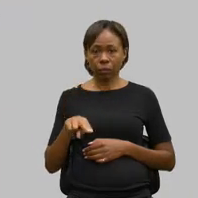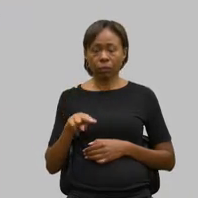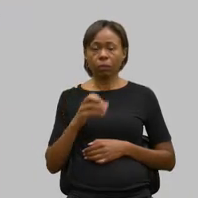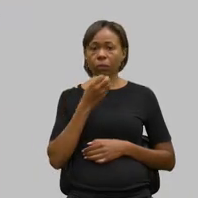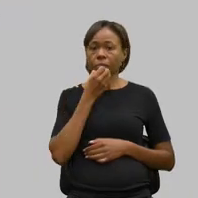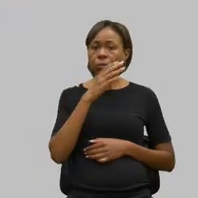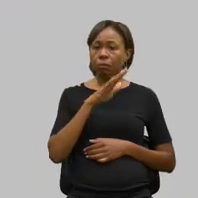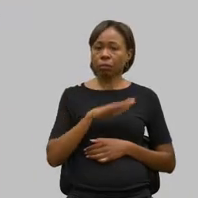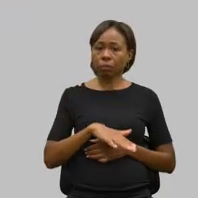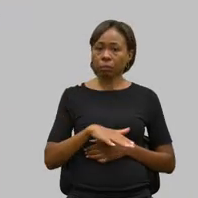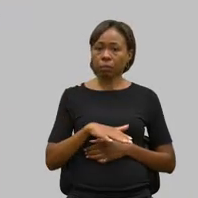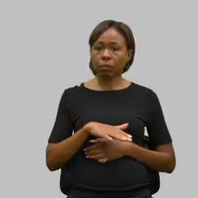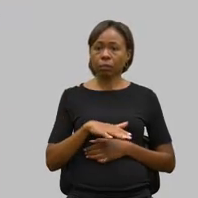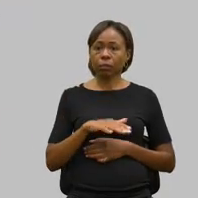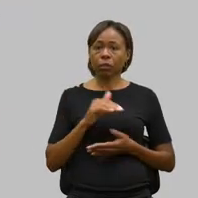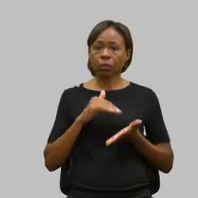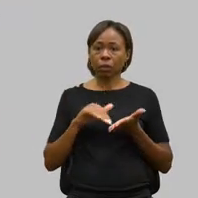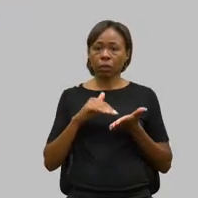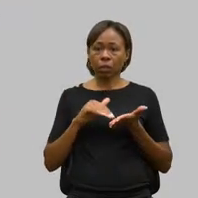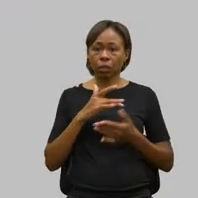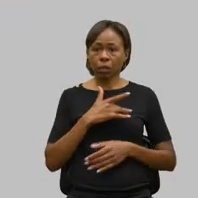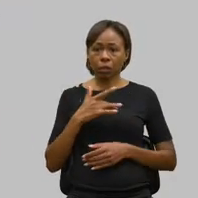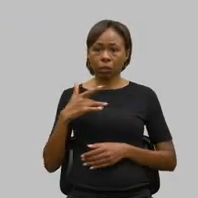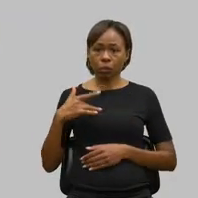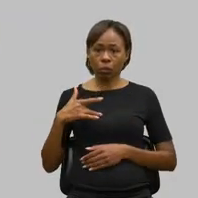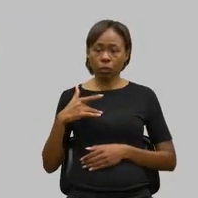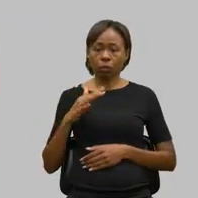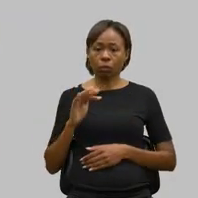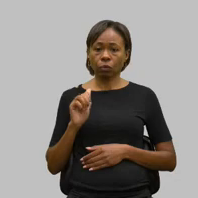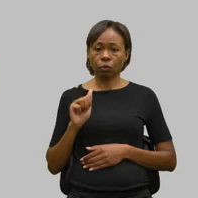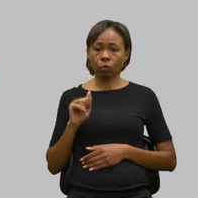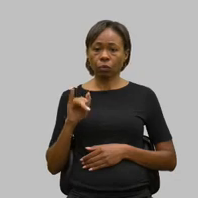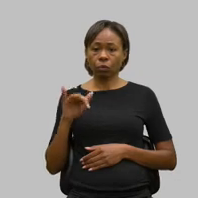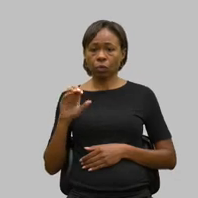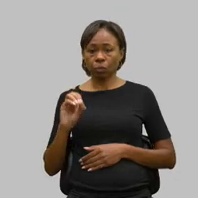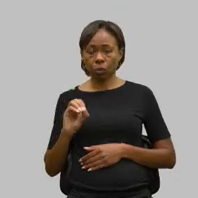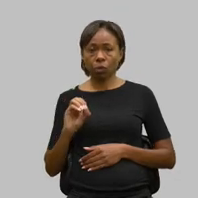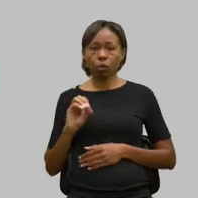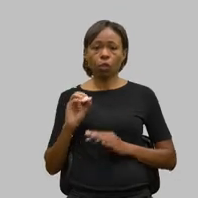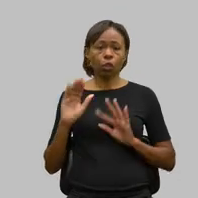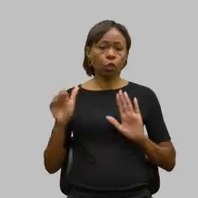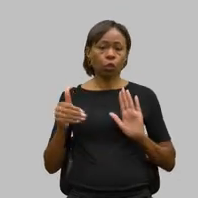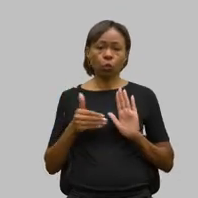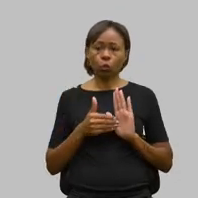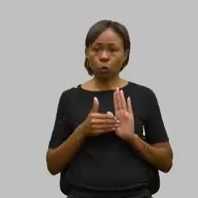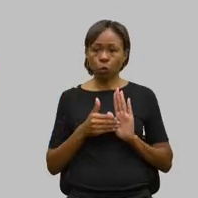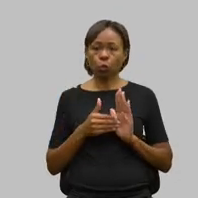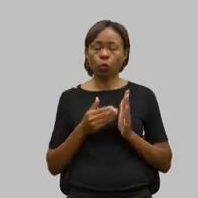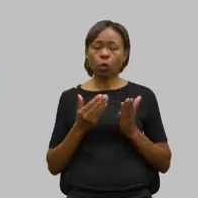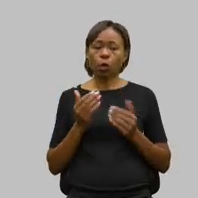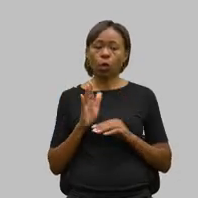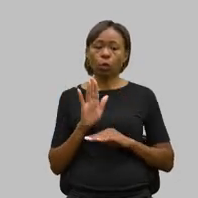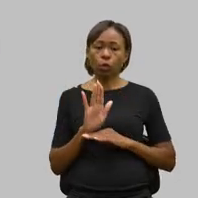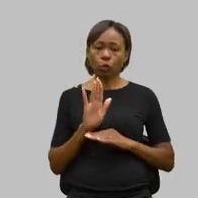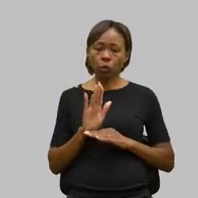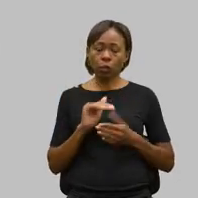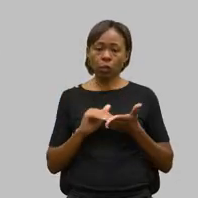ao secretário de Saúde, Fábio, e todos os colaboradores da Secretaria de Saúde.